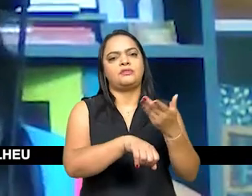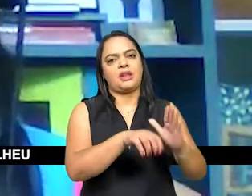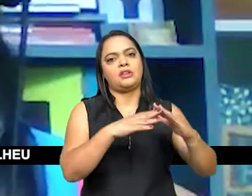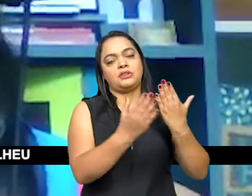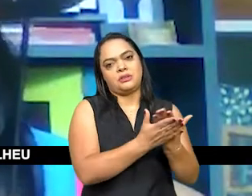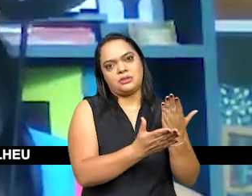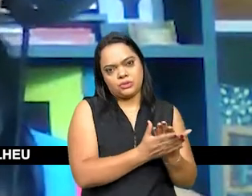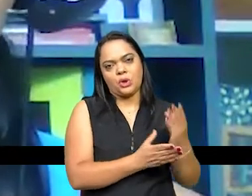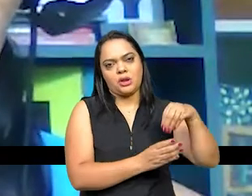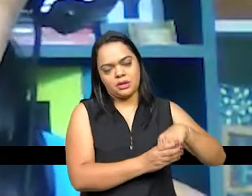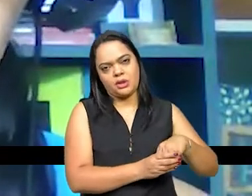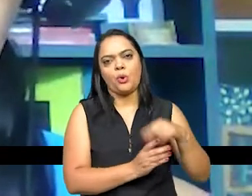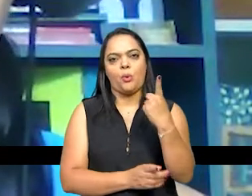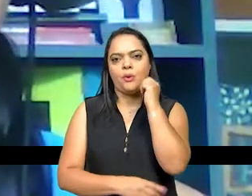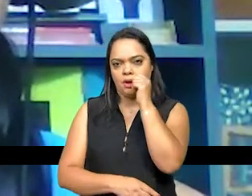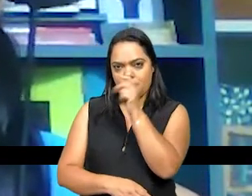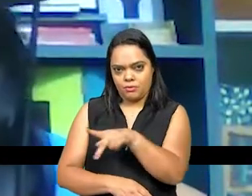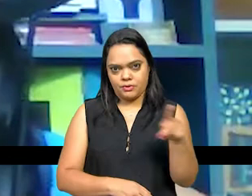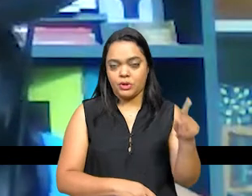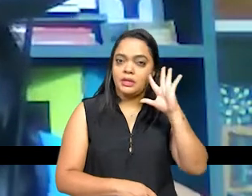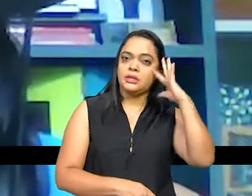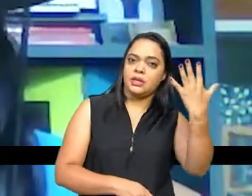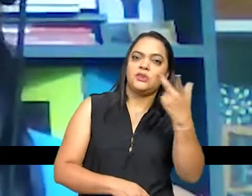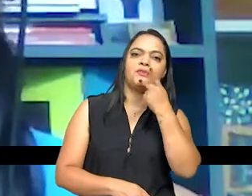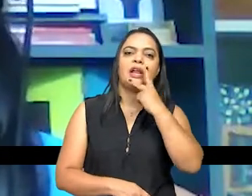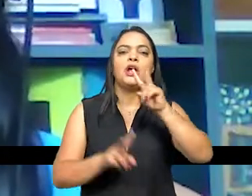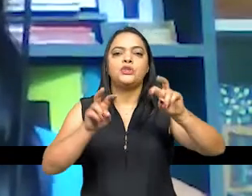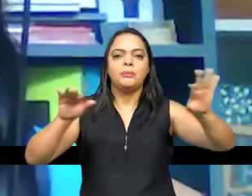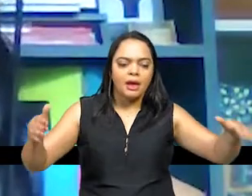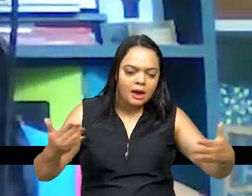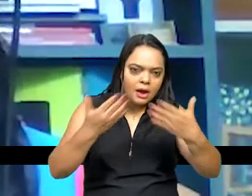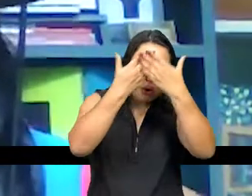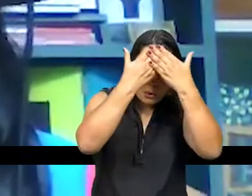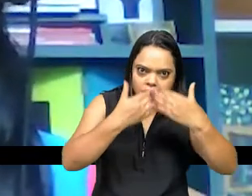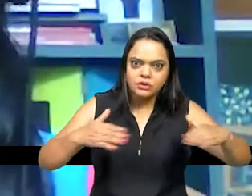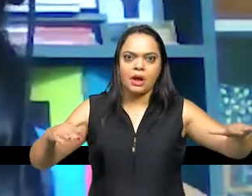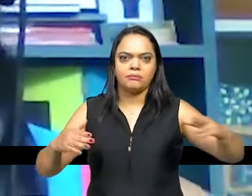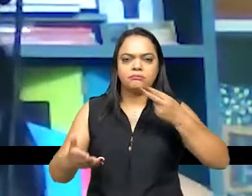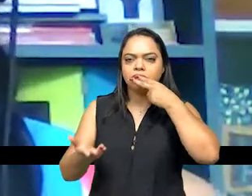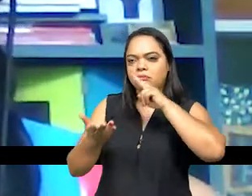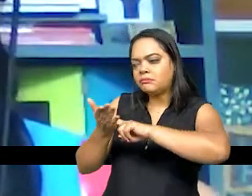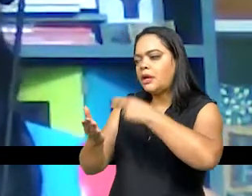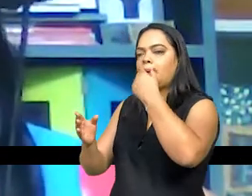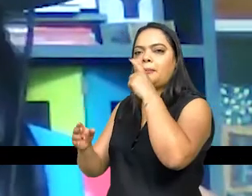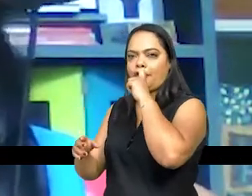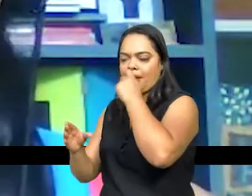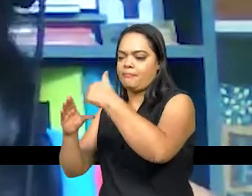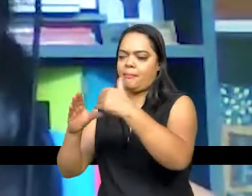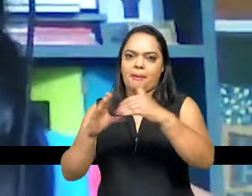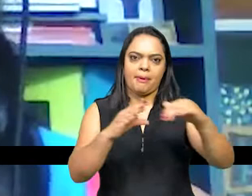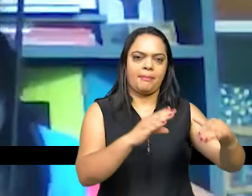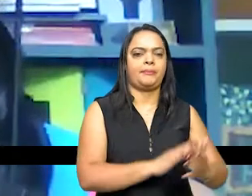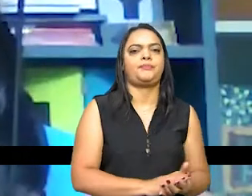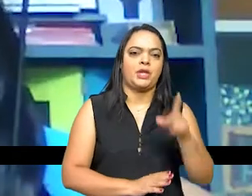uma das professoras escolheu falar sobre os orixás, né, e avisou, mandou o bilhete para casa, e aí naquele dia